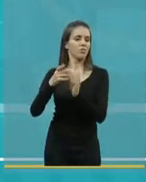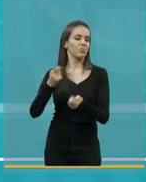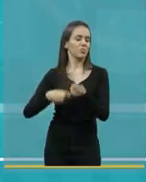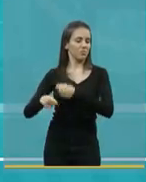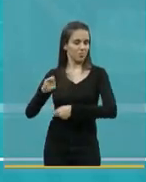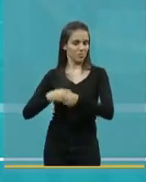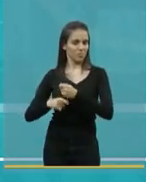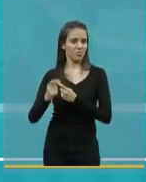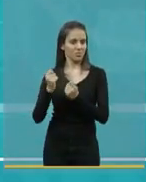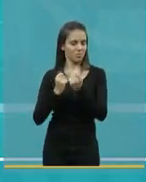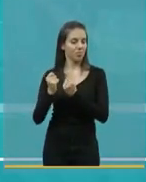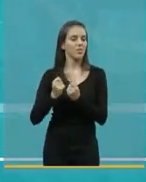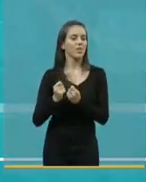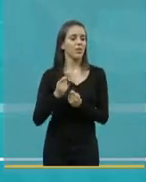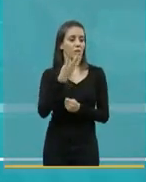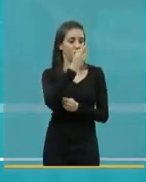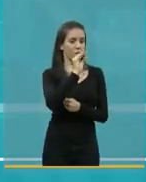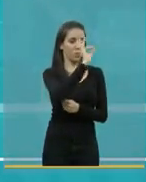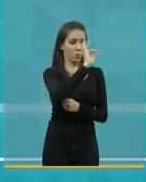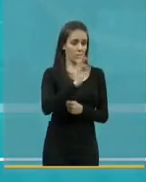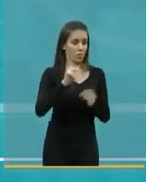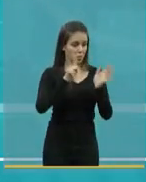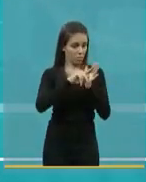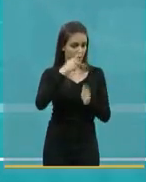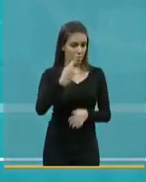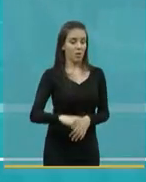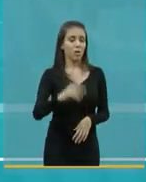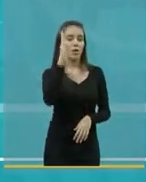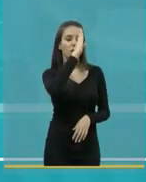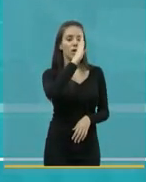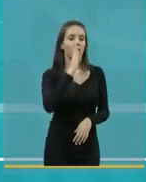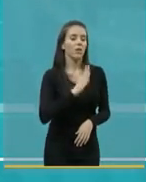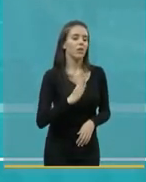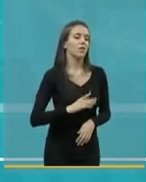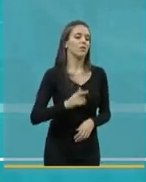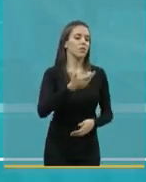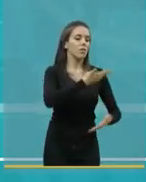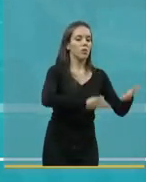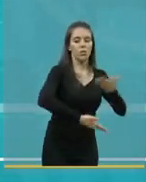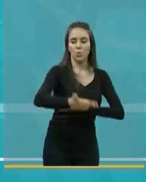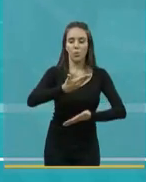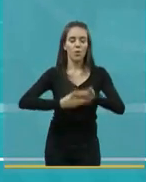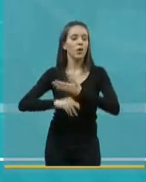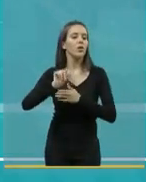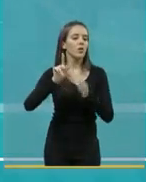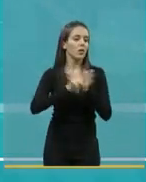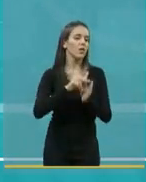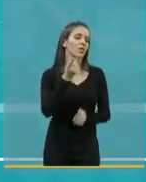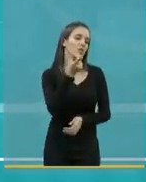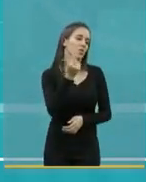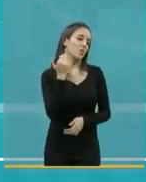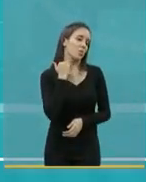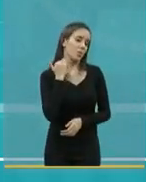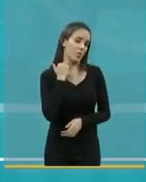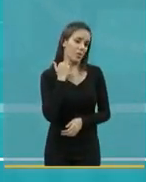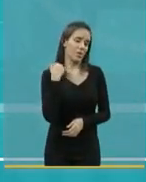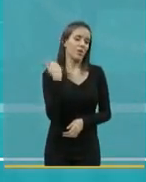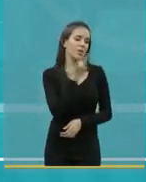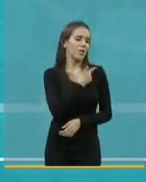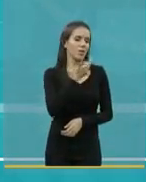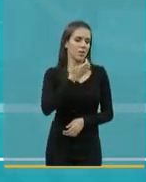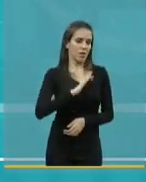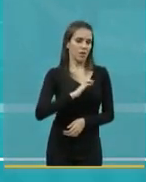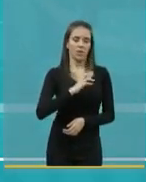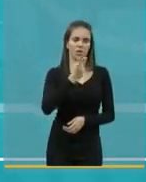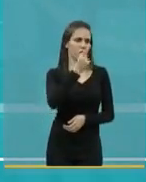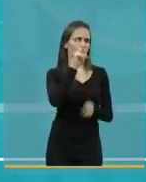40% e tudo que se produz no país circula nos cofres públicos nós queremos menos dinheiro